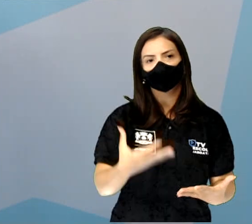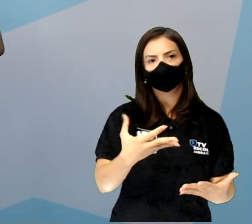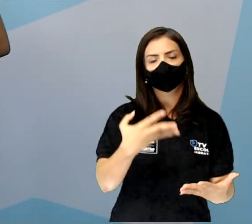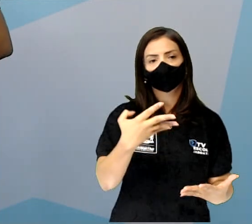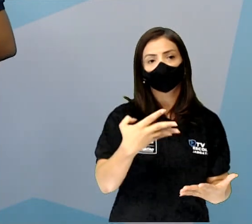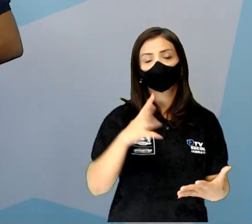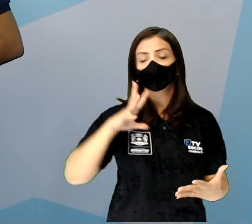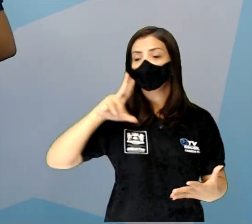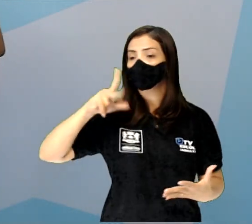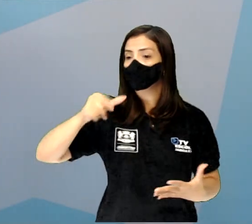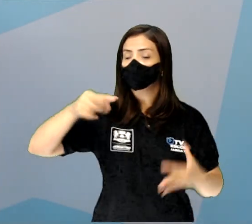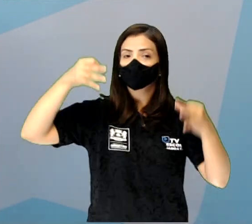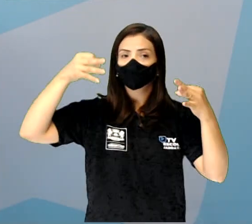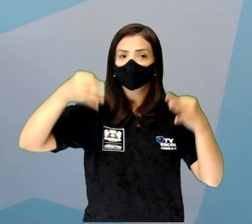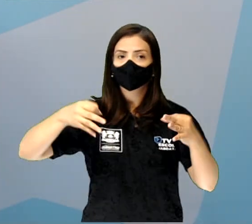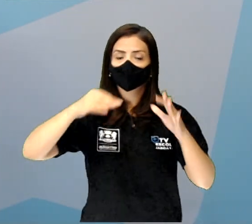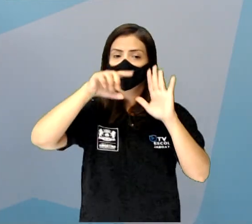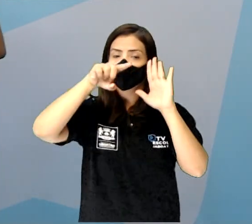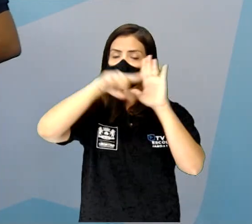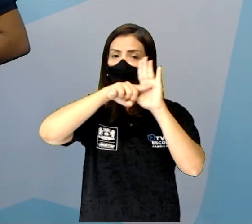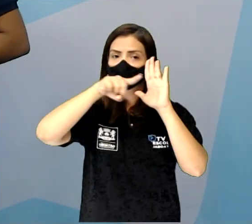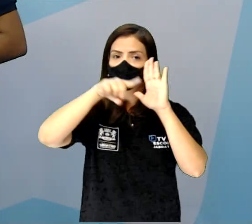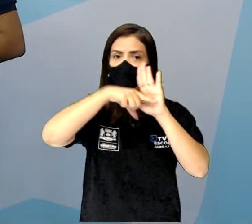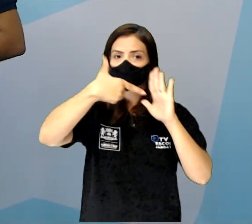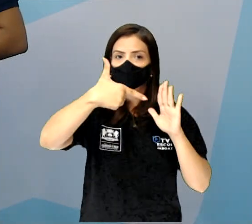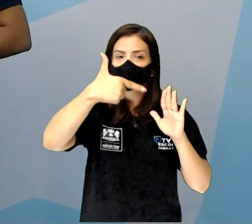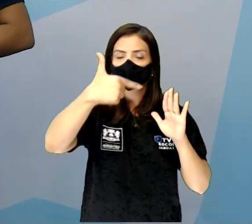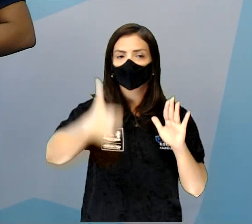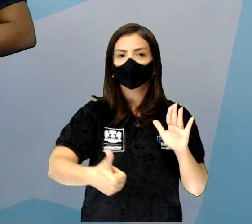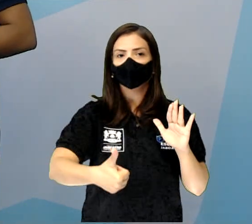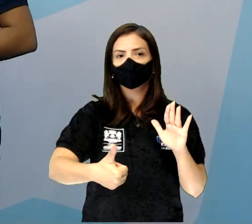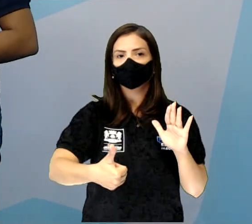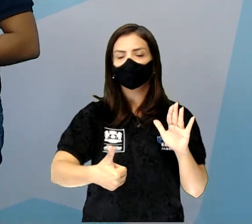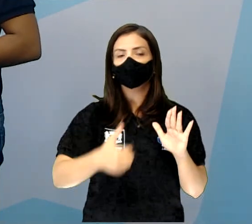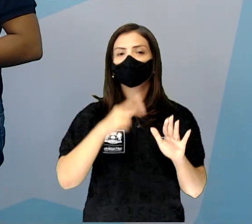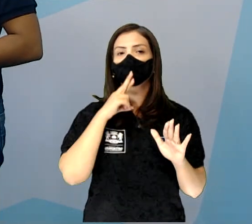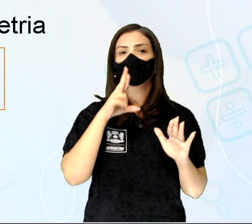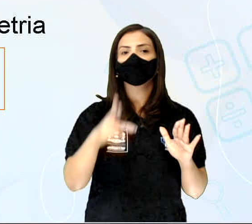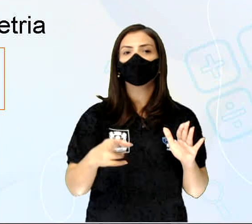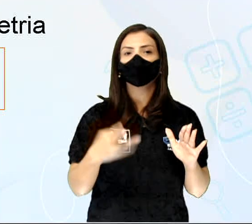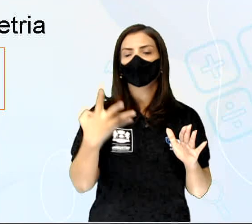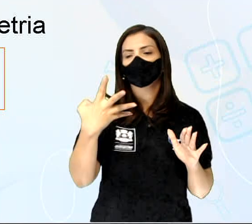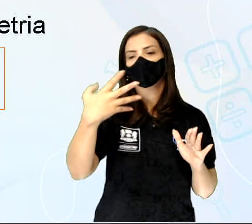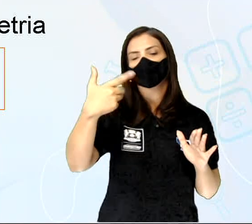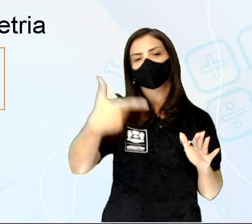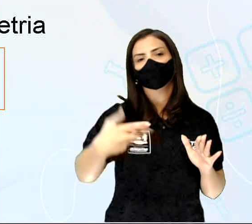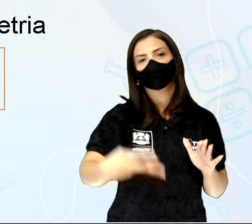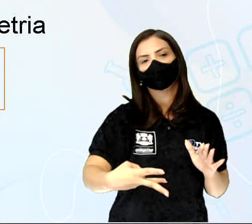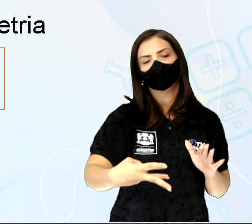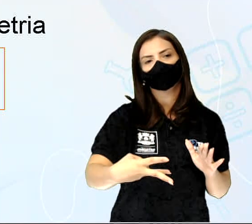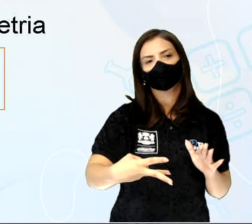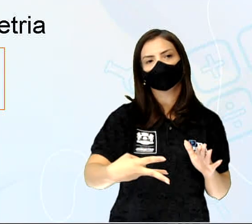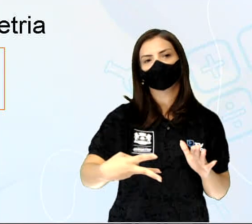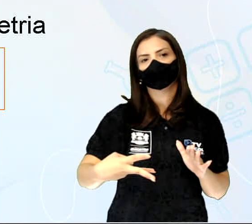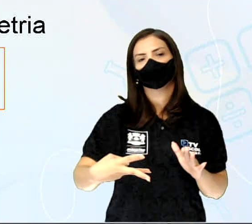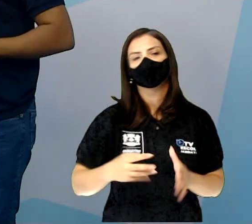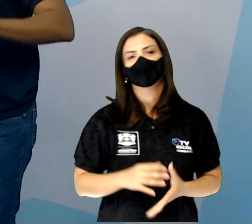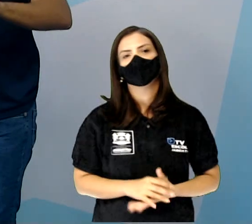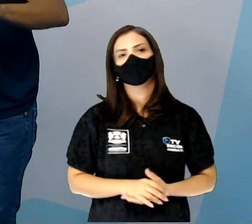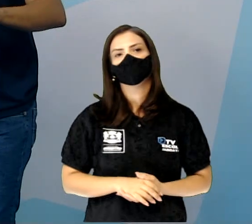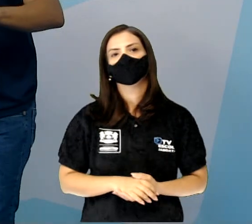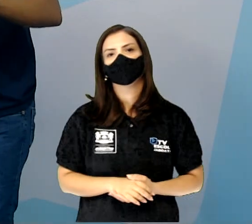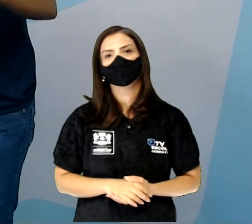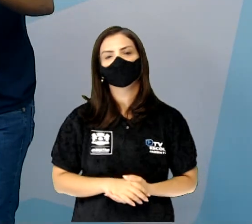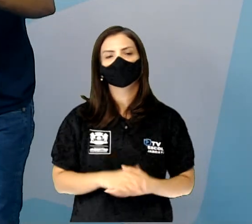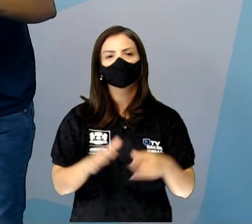acertou, tirando a aritmética que ela acertou, que foi 21, o restante foi justamente os acertos de geometria, que vai dar 43. É